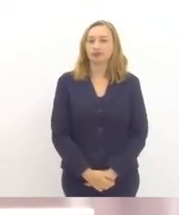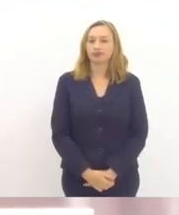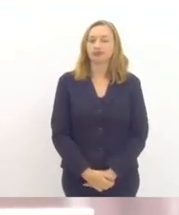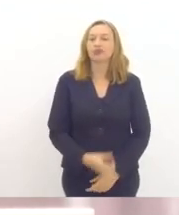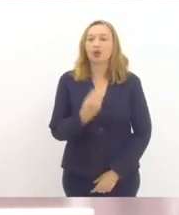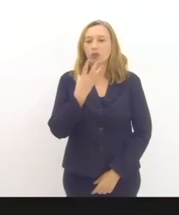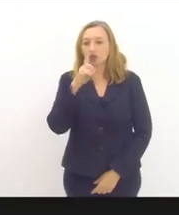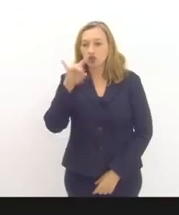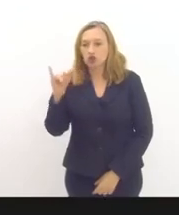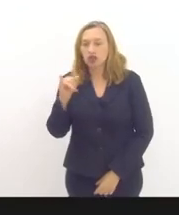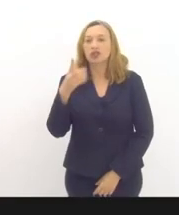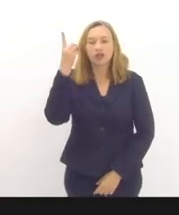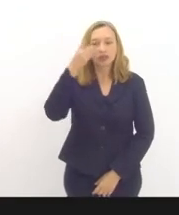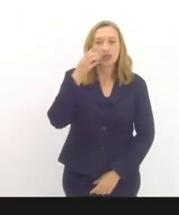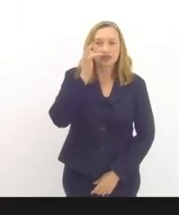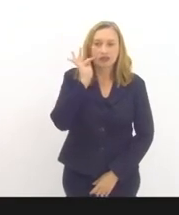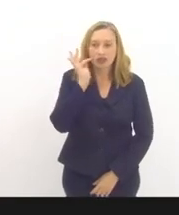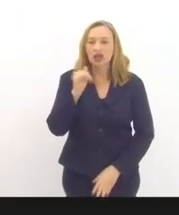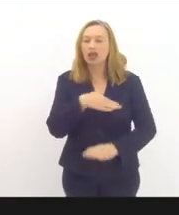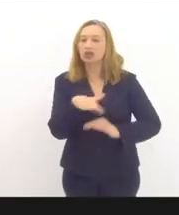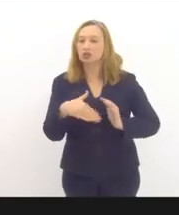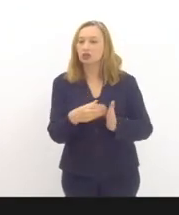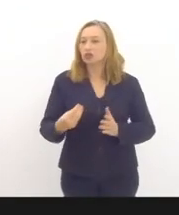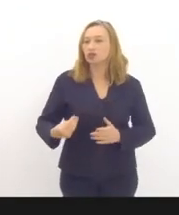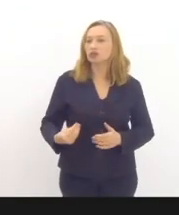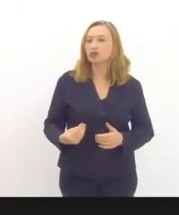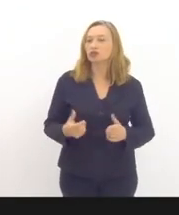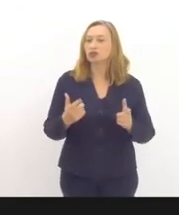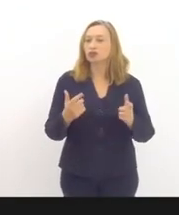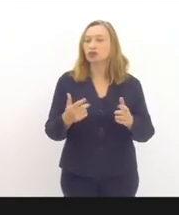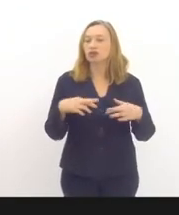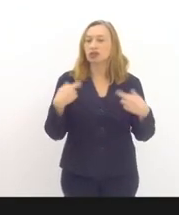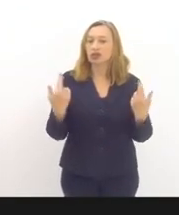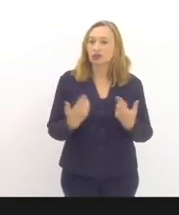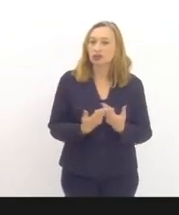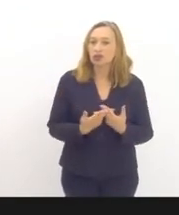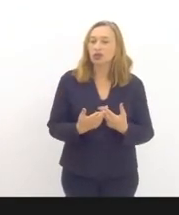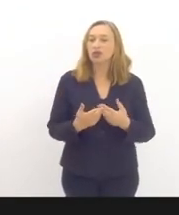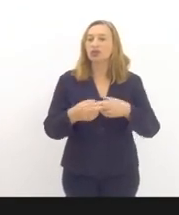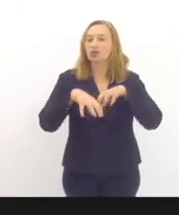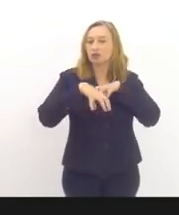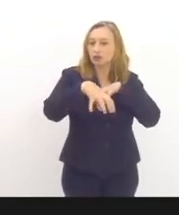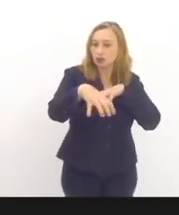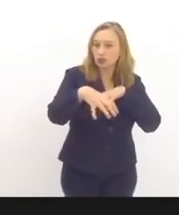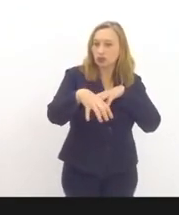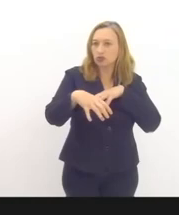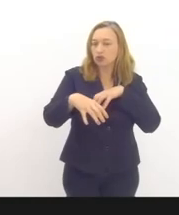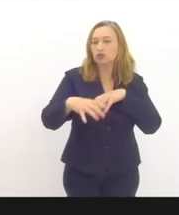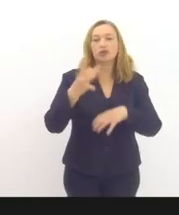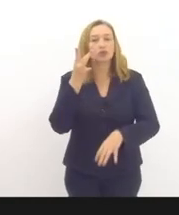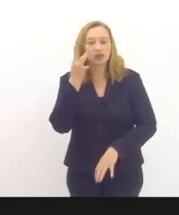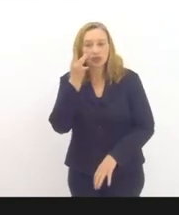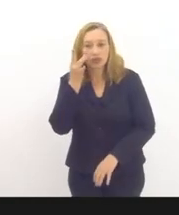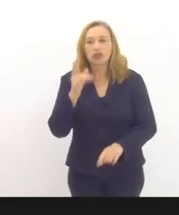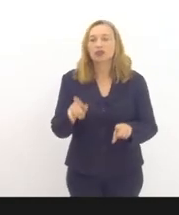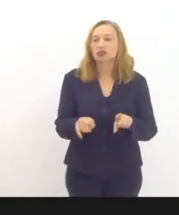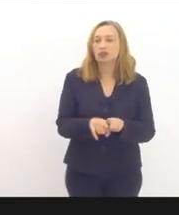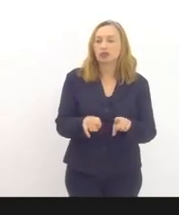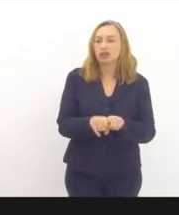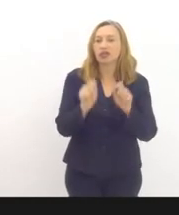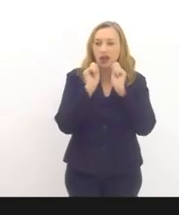Bom dia, deputado Serafini, bom dia a todos presentes, tanto aqui pelo Zoom quanto presencialmente aí na